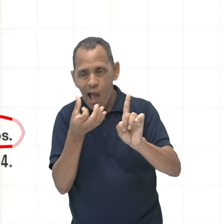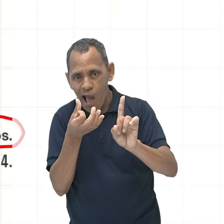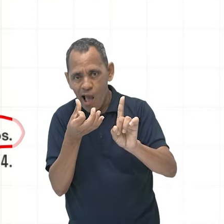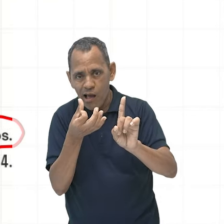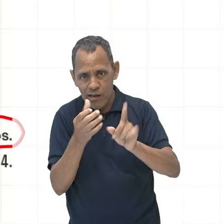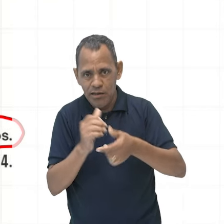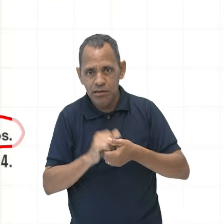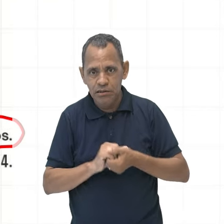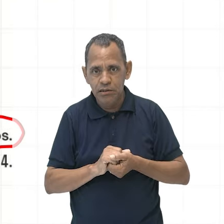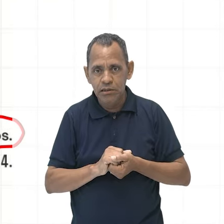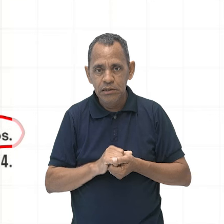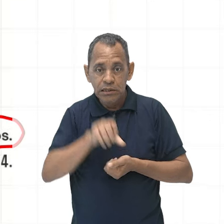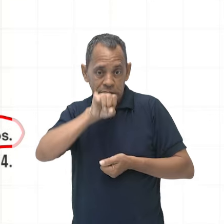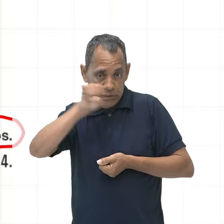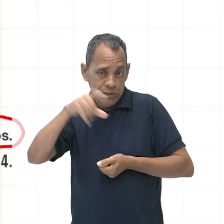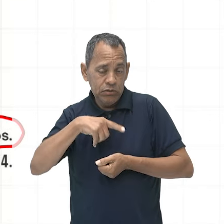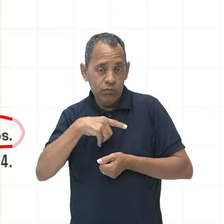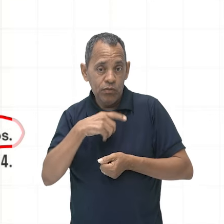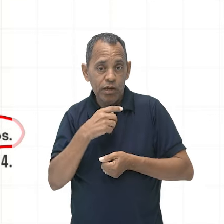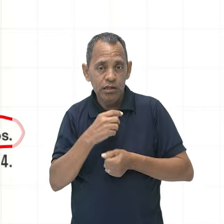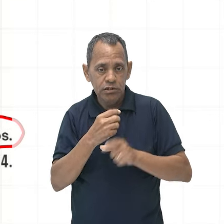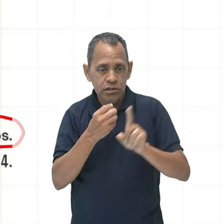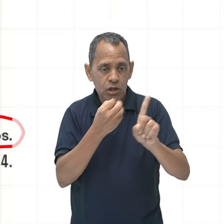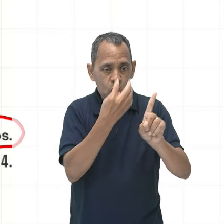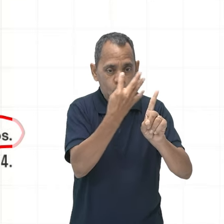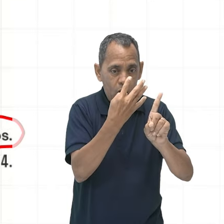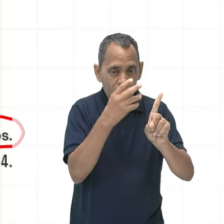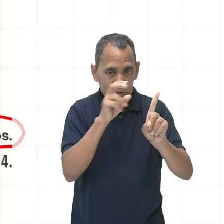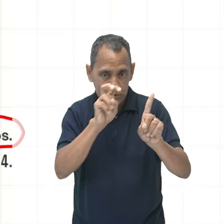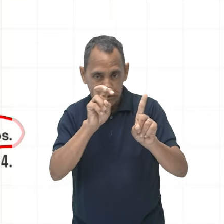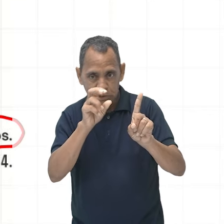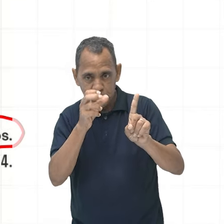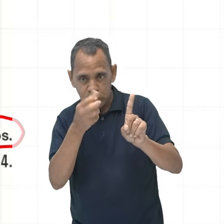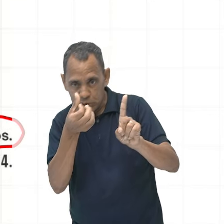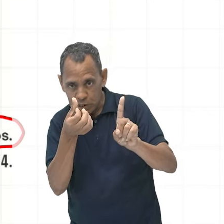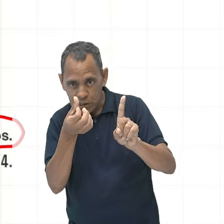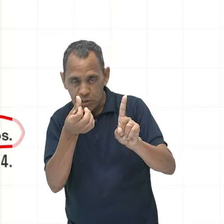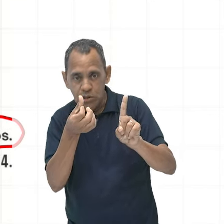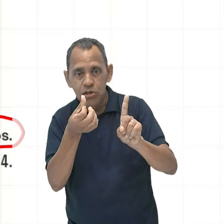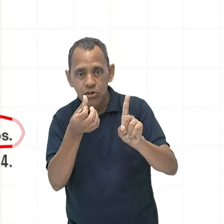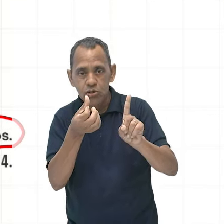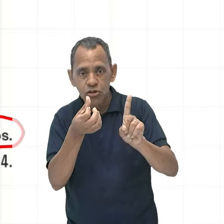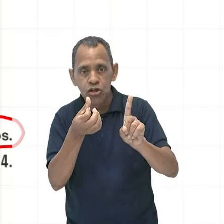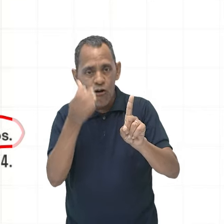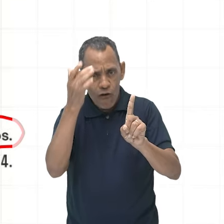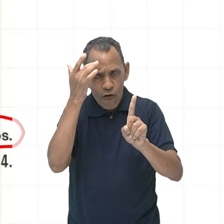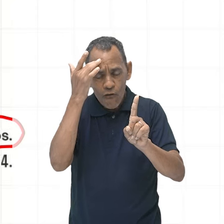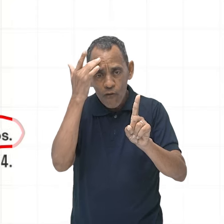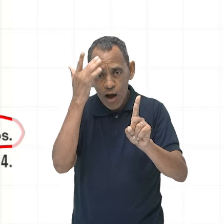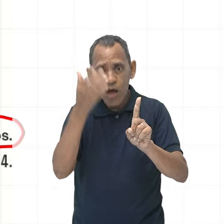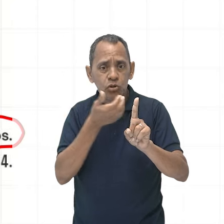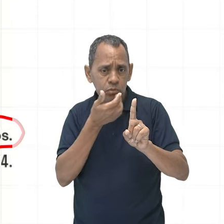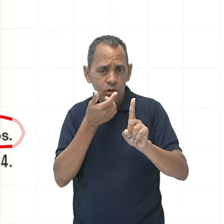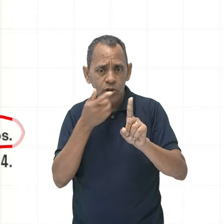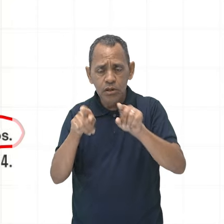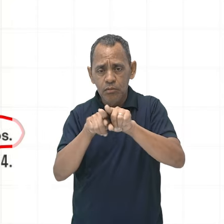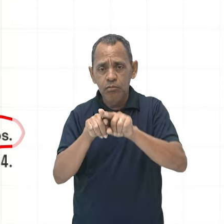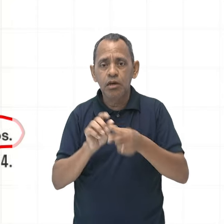um 5 aqui, né, se fosse de 1 em 1, seria mais fácil a gente afirmar com certeza que esse